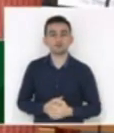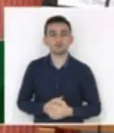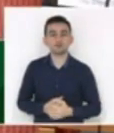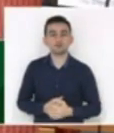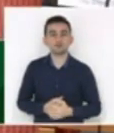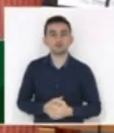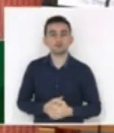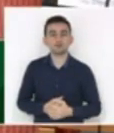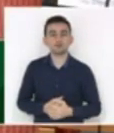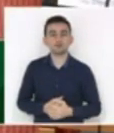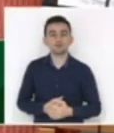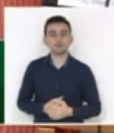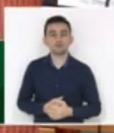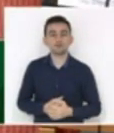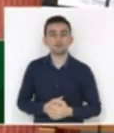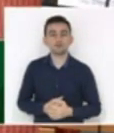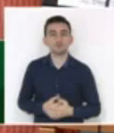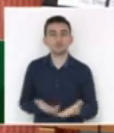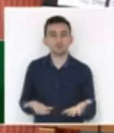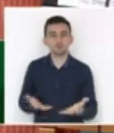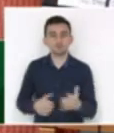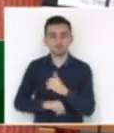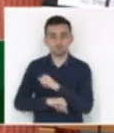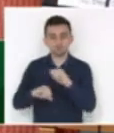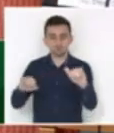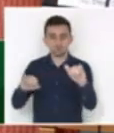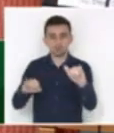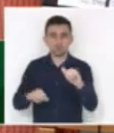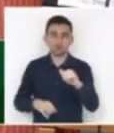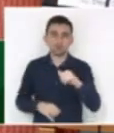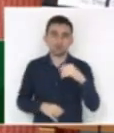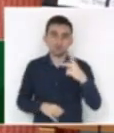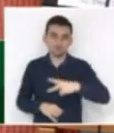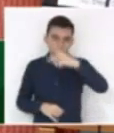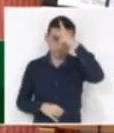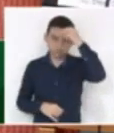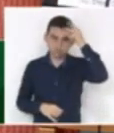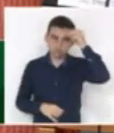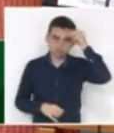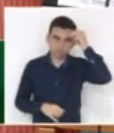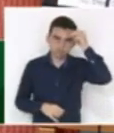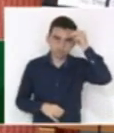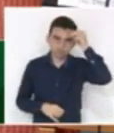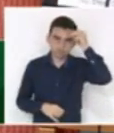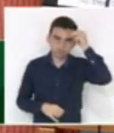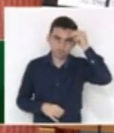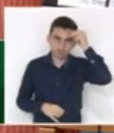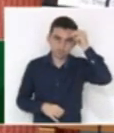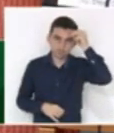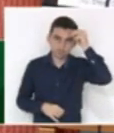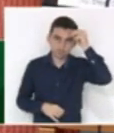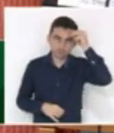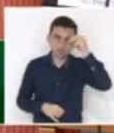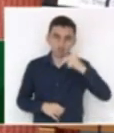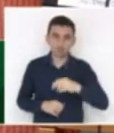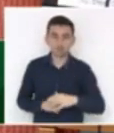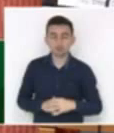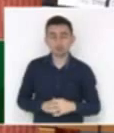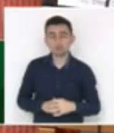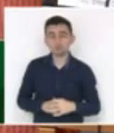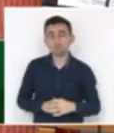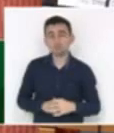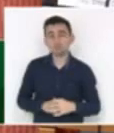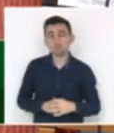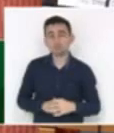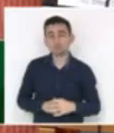Eu queria anunciar aqui a presença do vice-prefeito Luiz Gustavo da Luz Neto, é o vice-prefeito